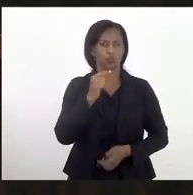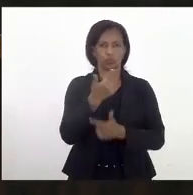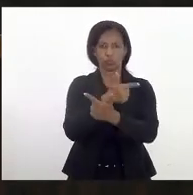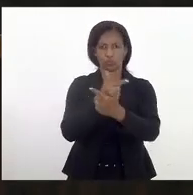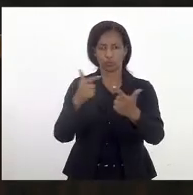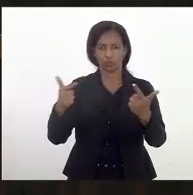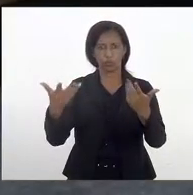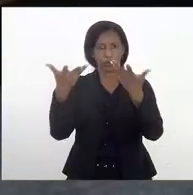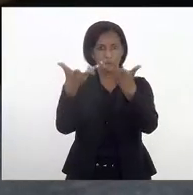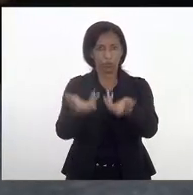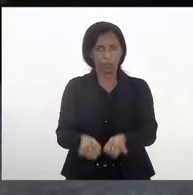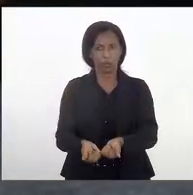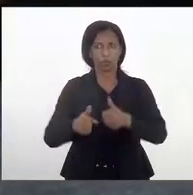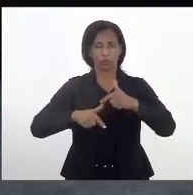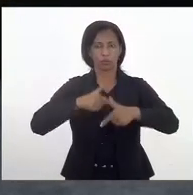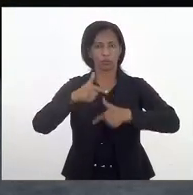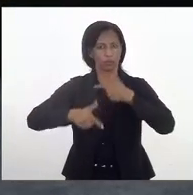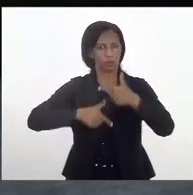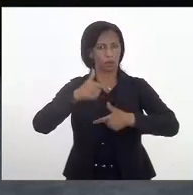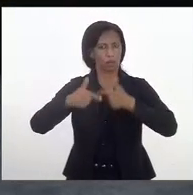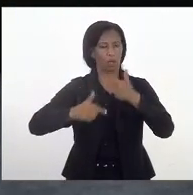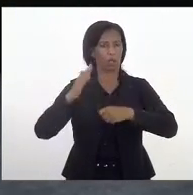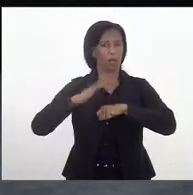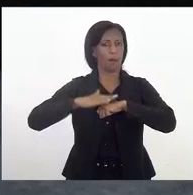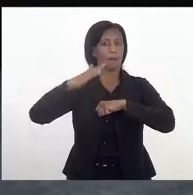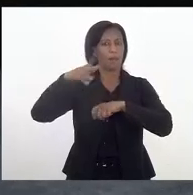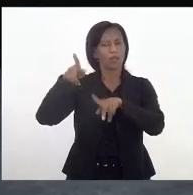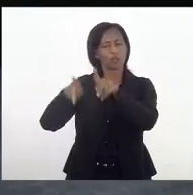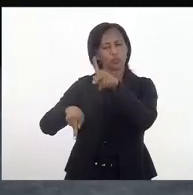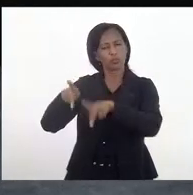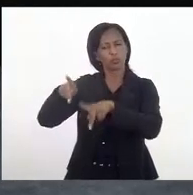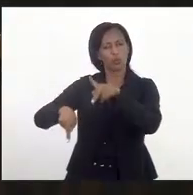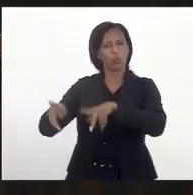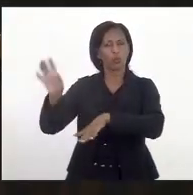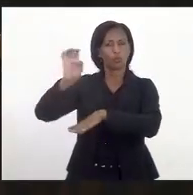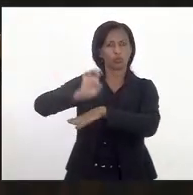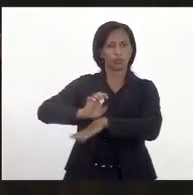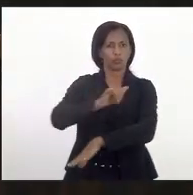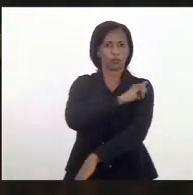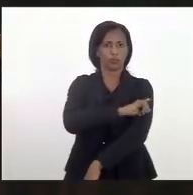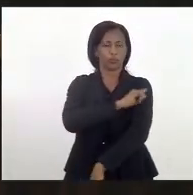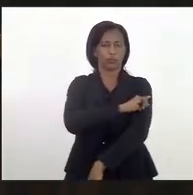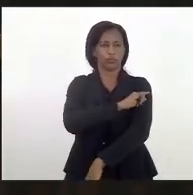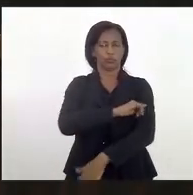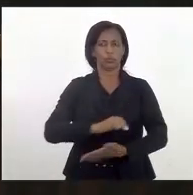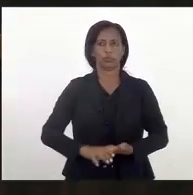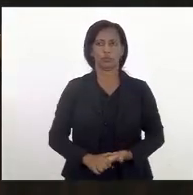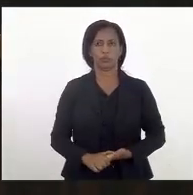Vamos trabalhar ainda mais para o povo do Estado do Rio de Janeiro